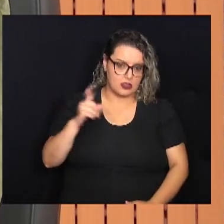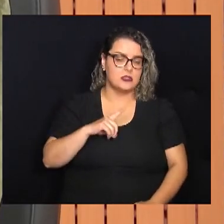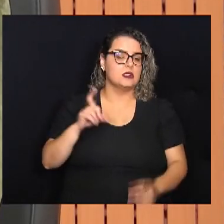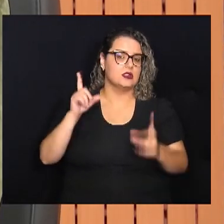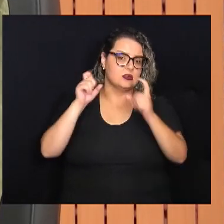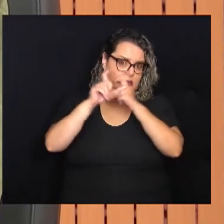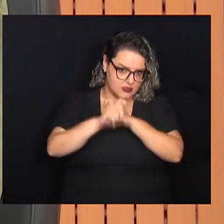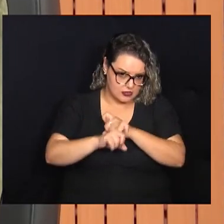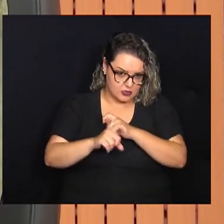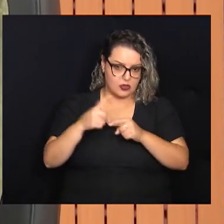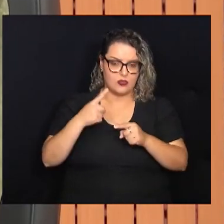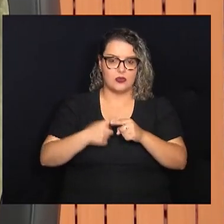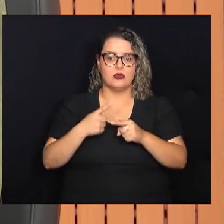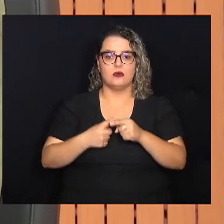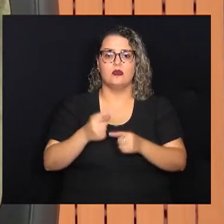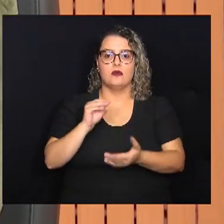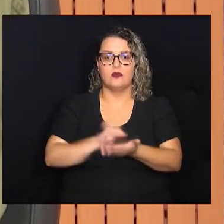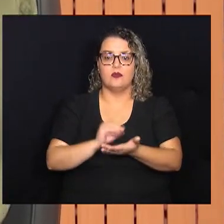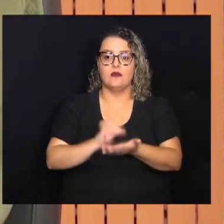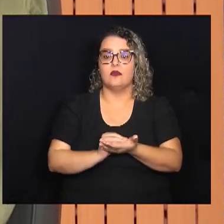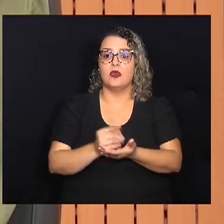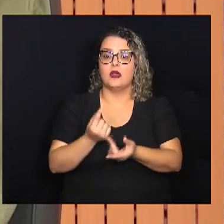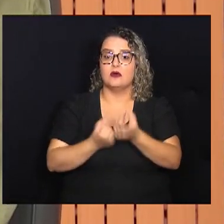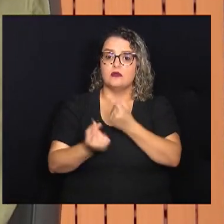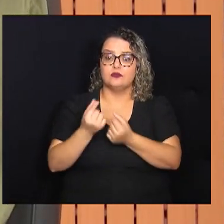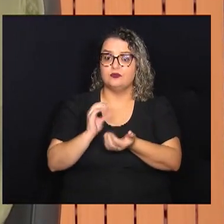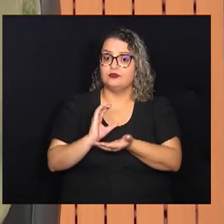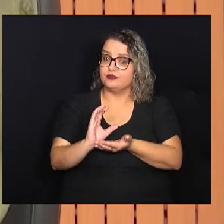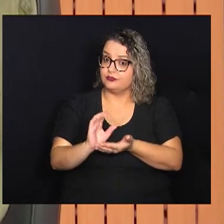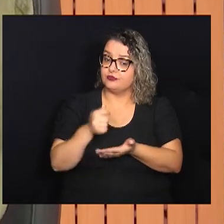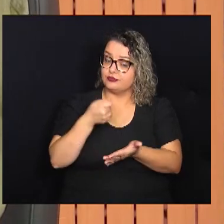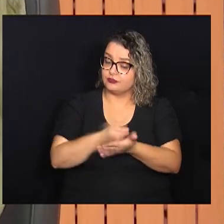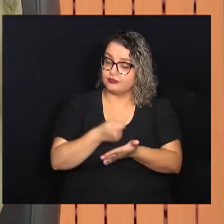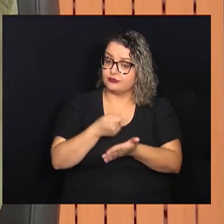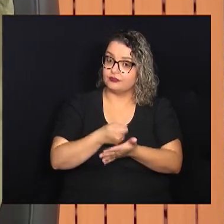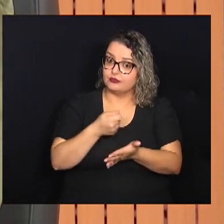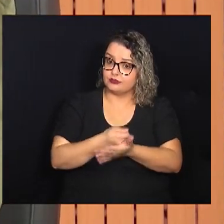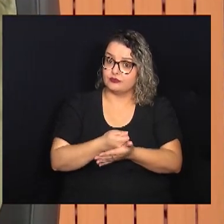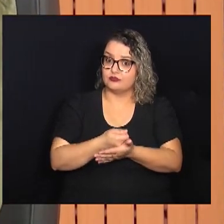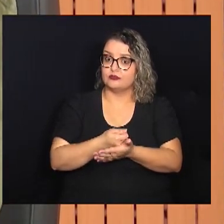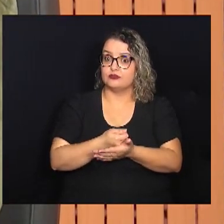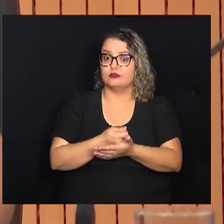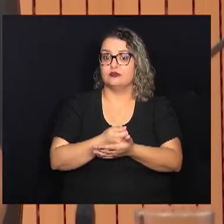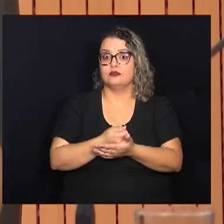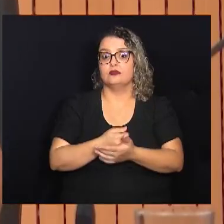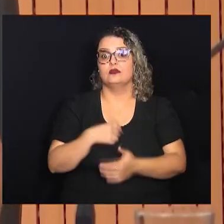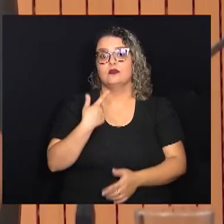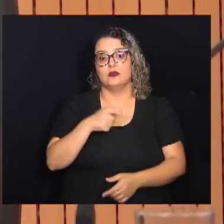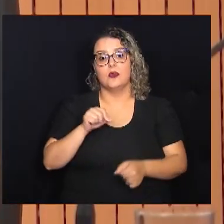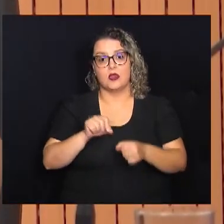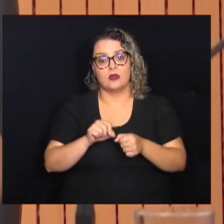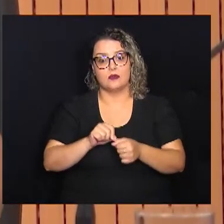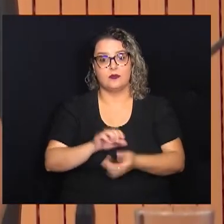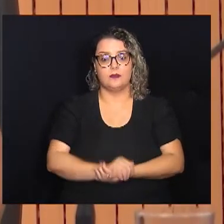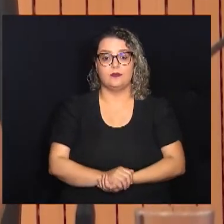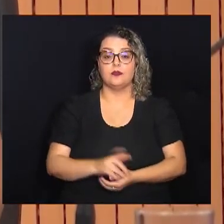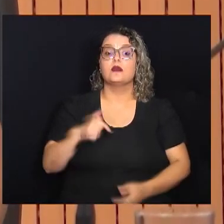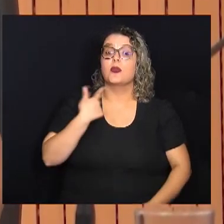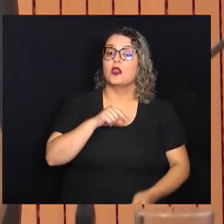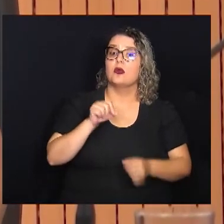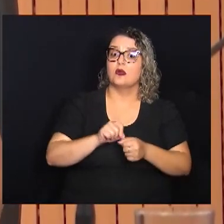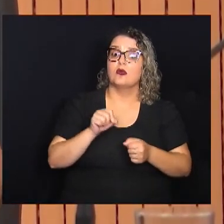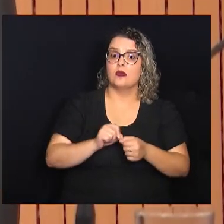porque está com falta de verba. Só que a cobrança é em dobro que a gente está fazendo. A gente vai fazer aqui um